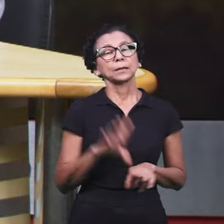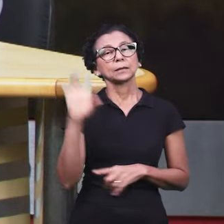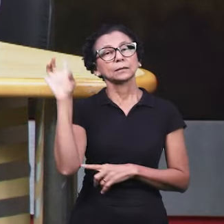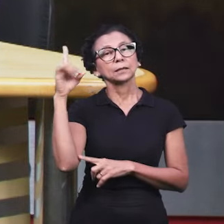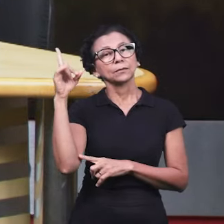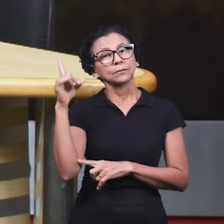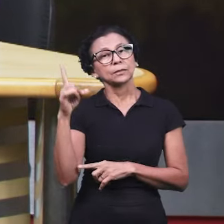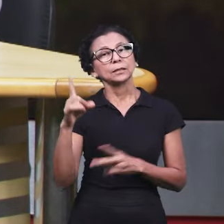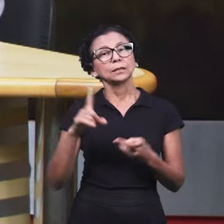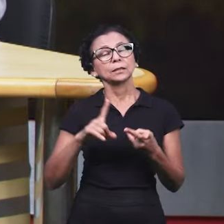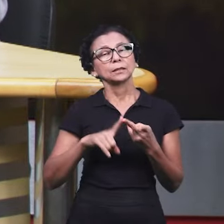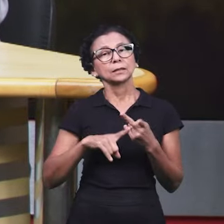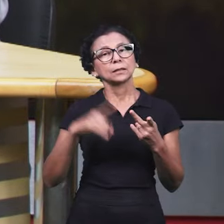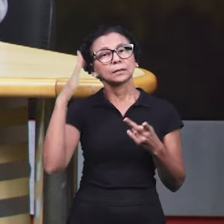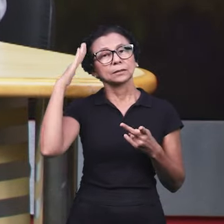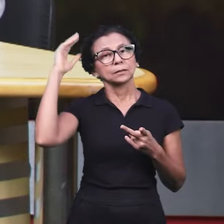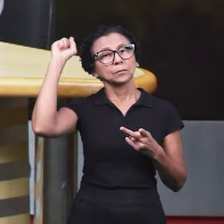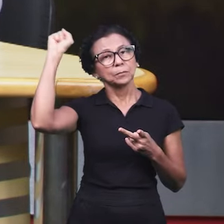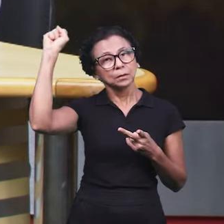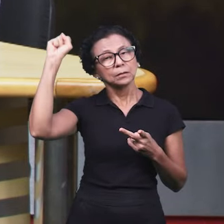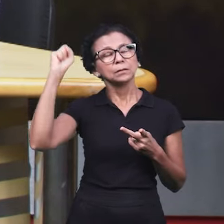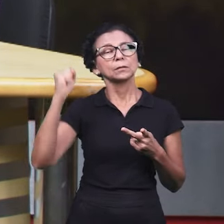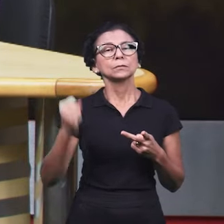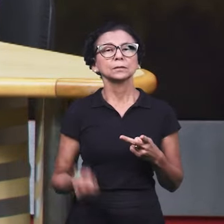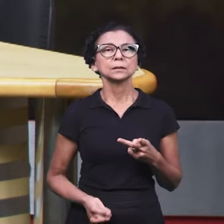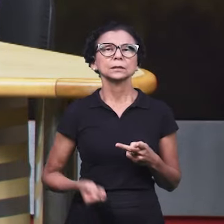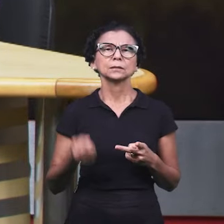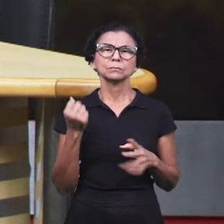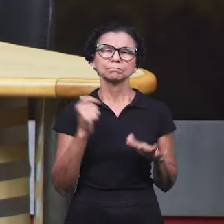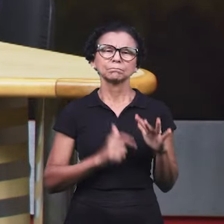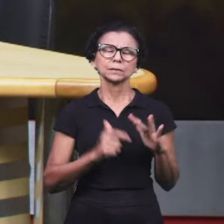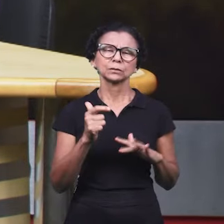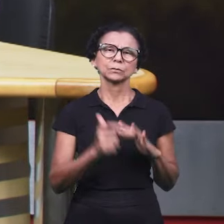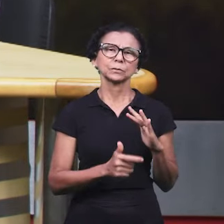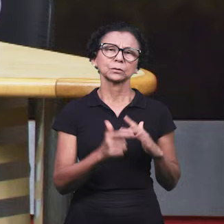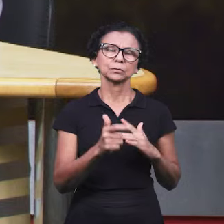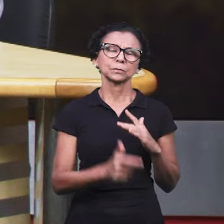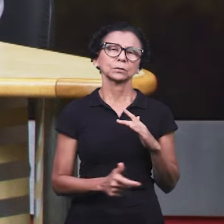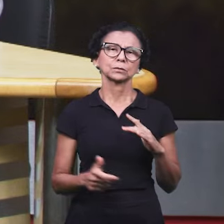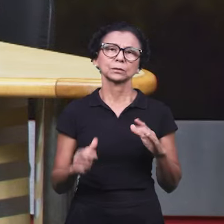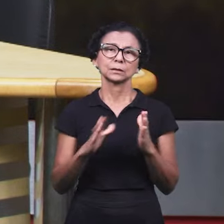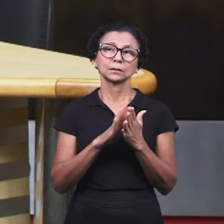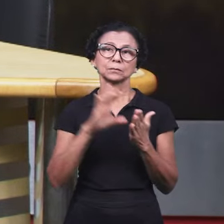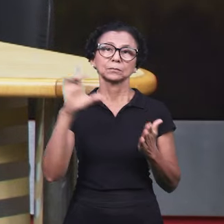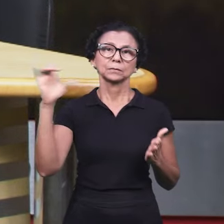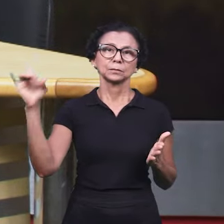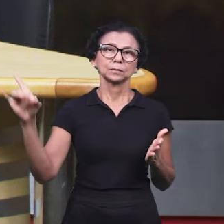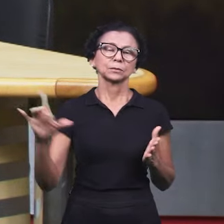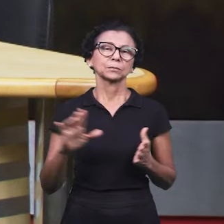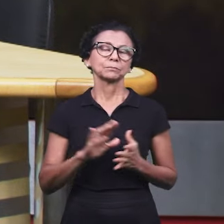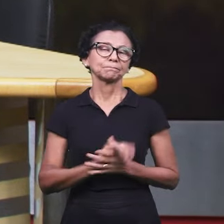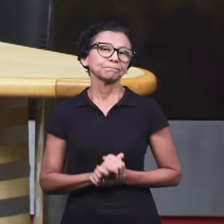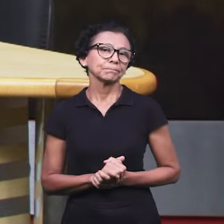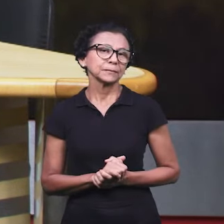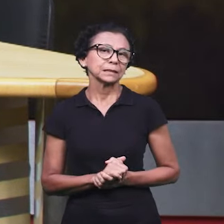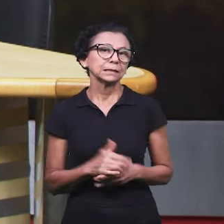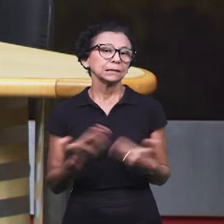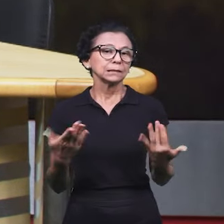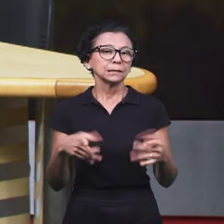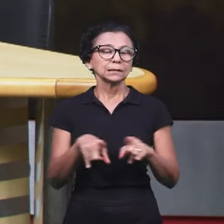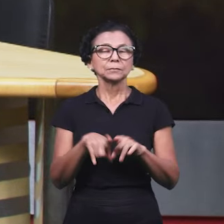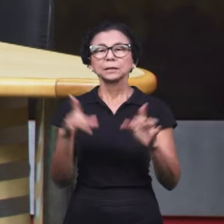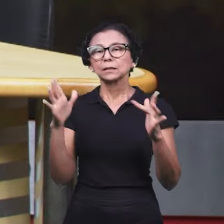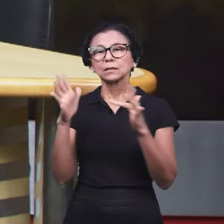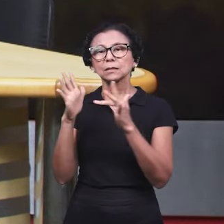Davi e Salomão né então esses momentos marcantes da história de Israel e aí vem